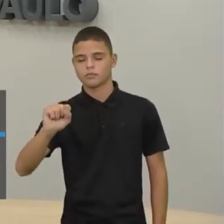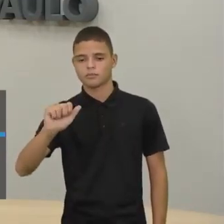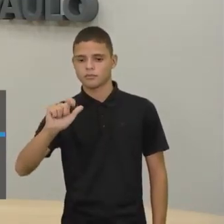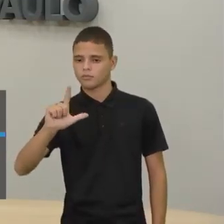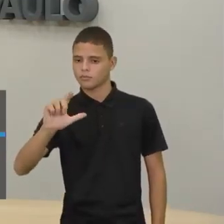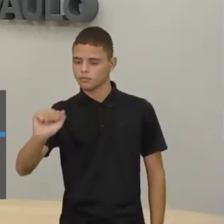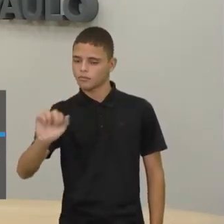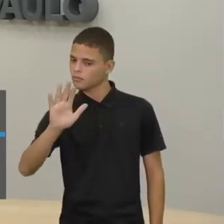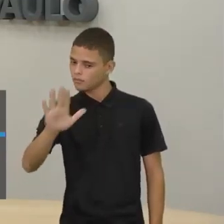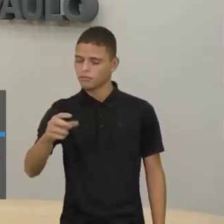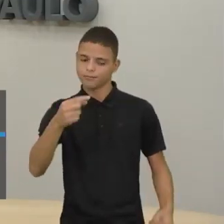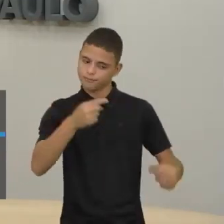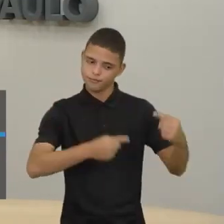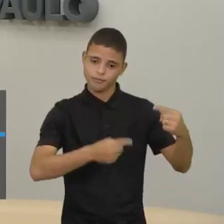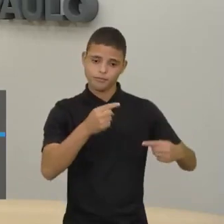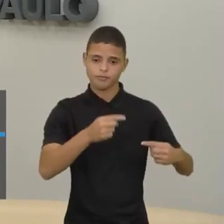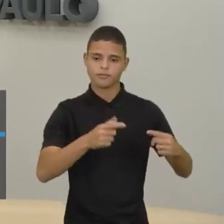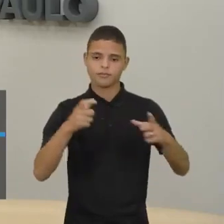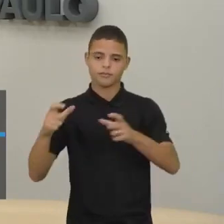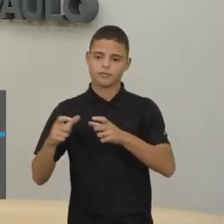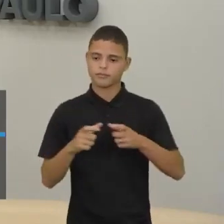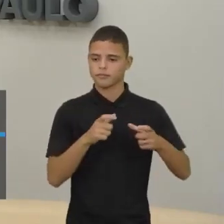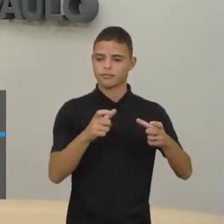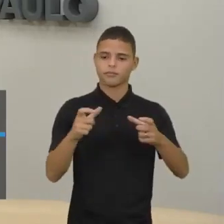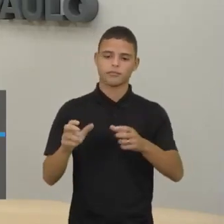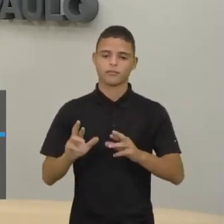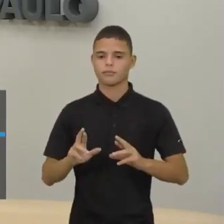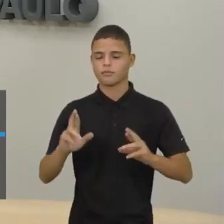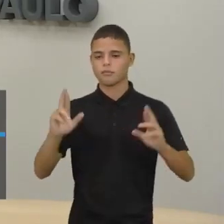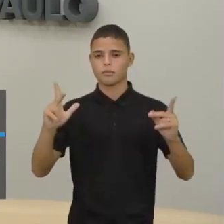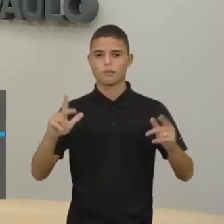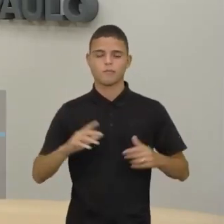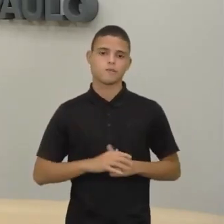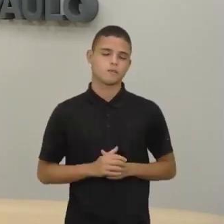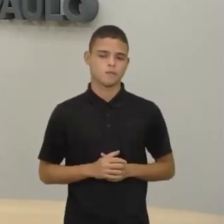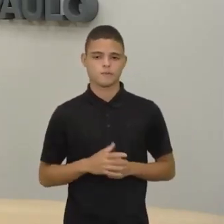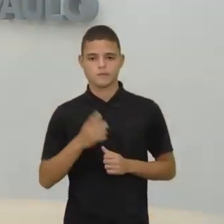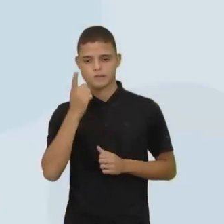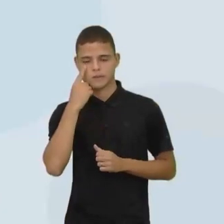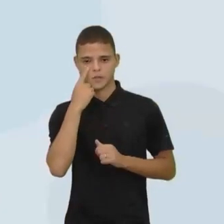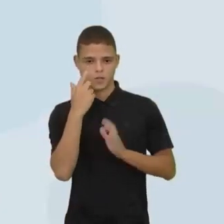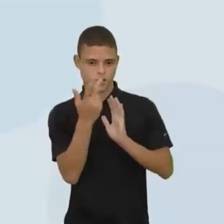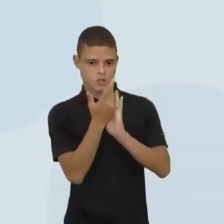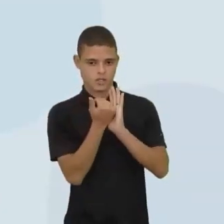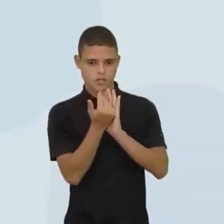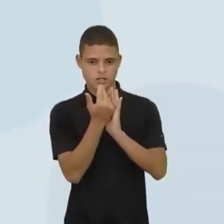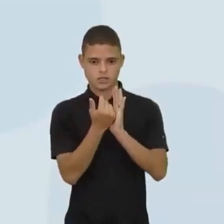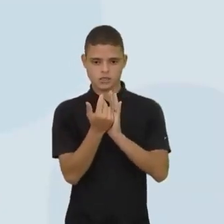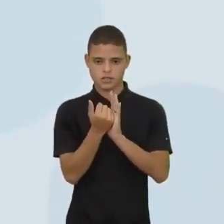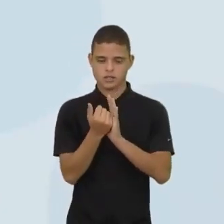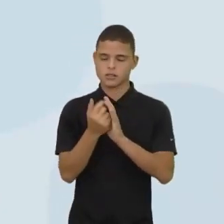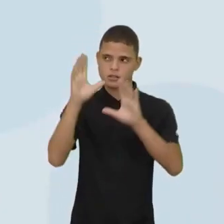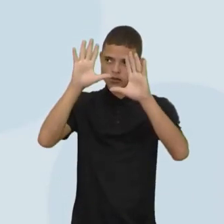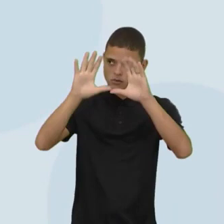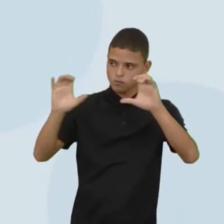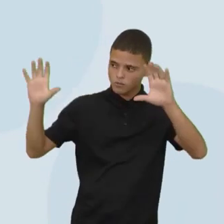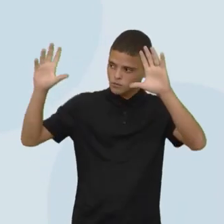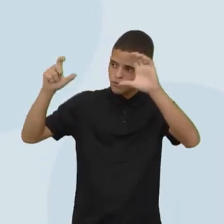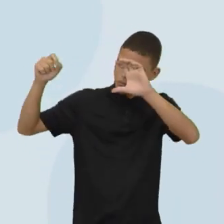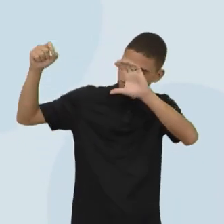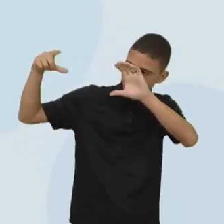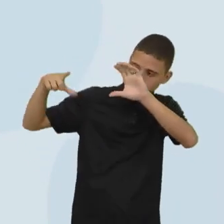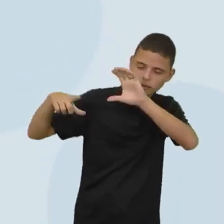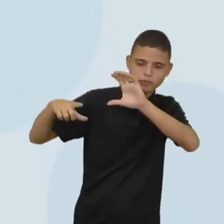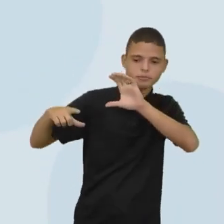politicamente são continentes diferentes, tá certo? Vamos ver uma imagem de satélite da Ásia? Olha lá. A gente vê